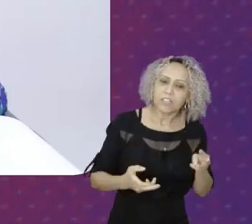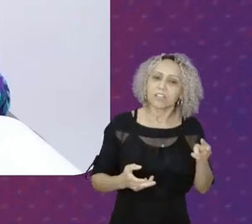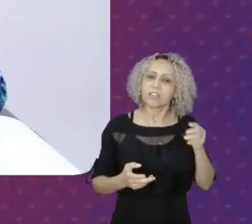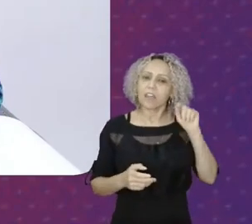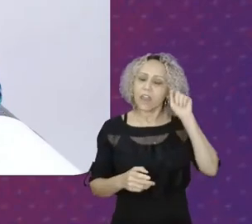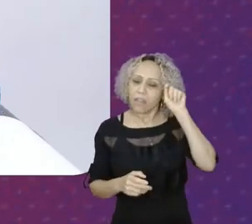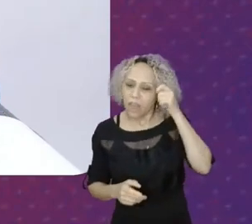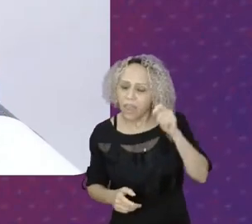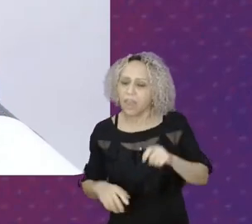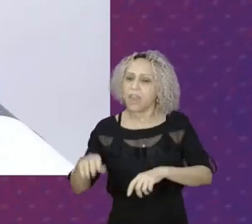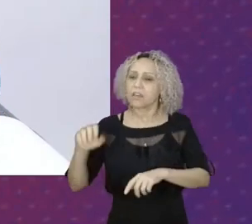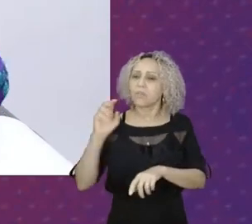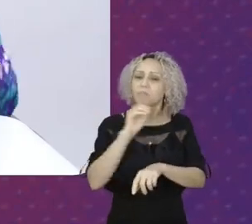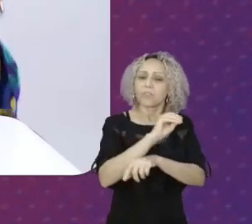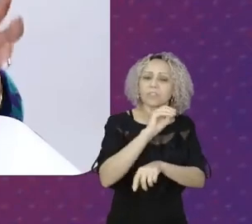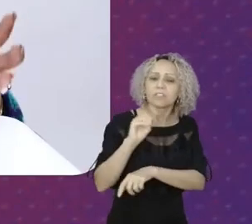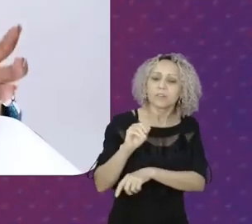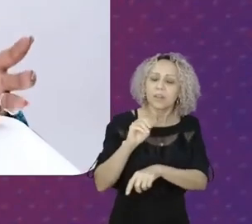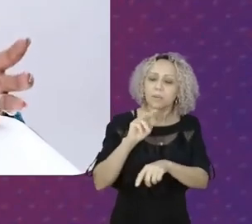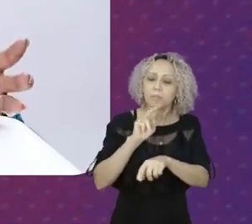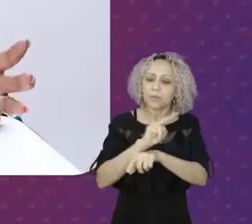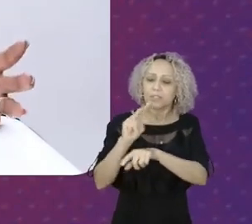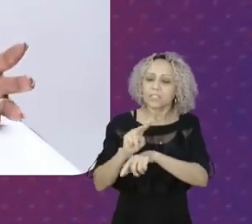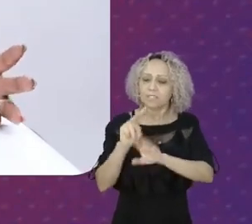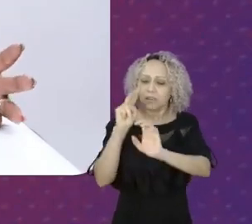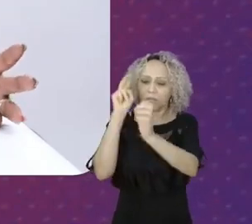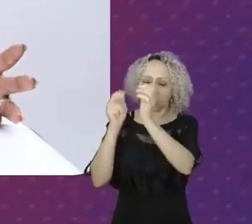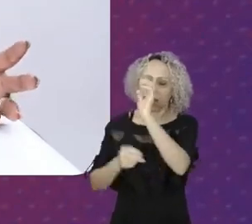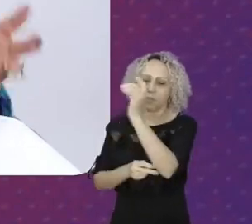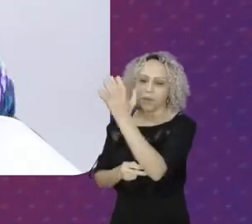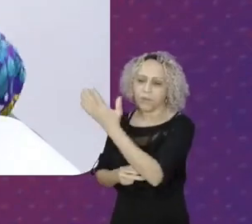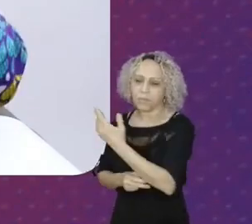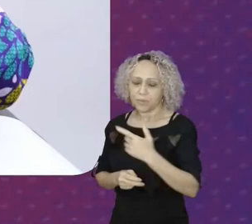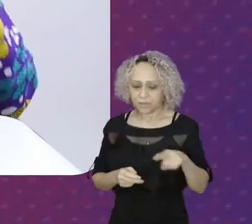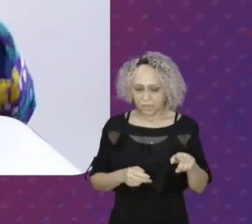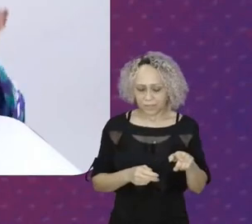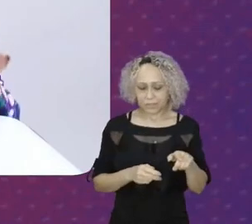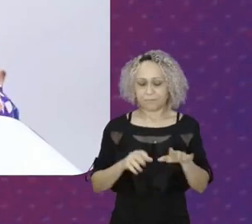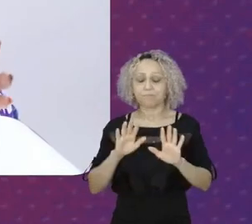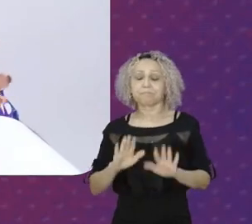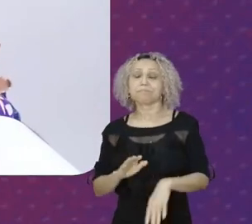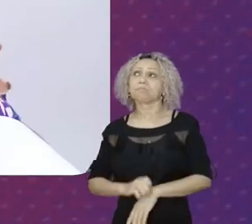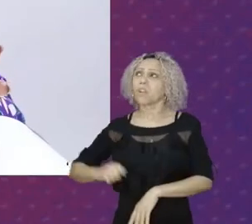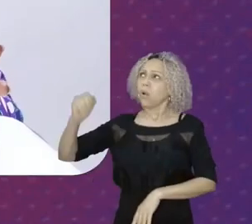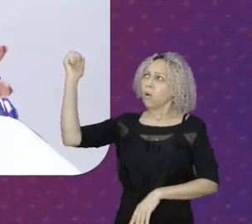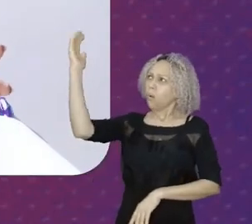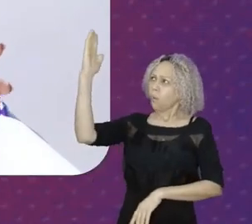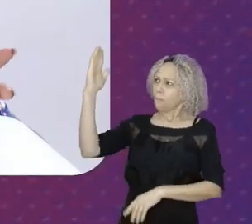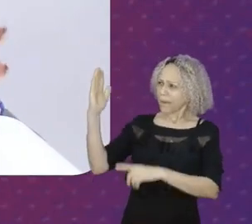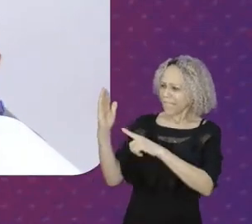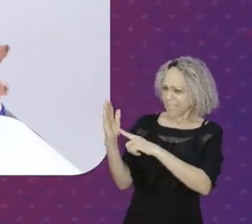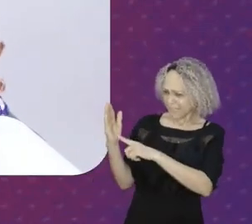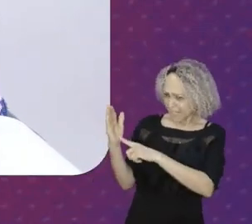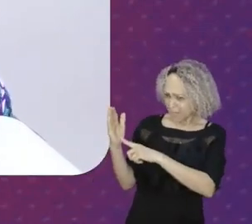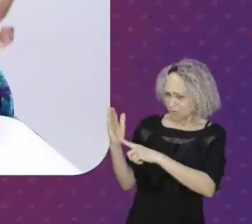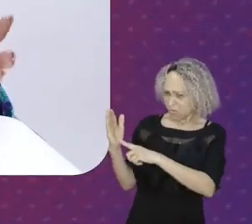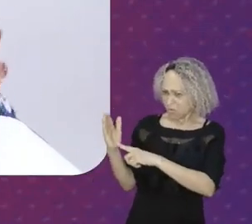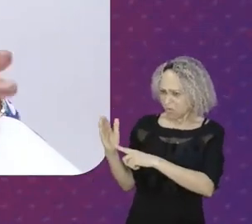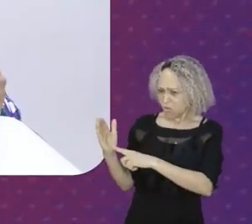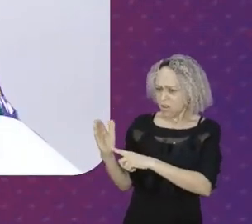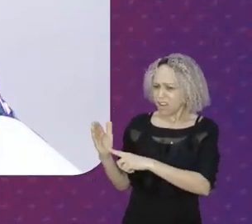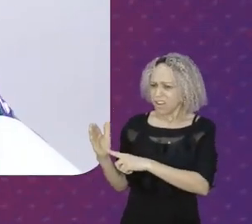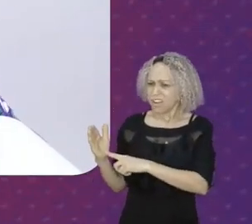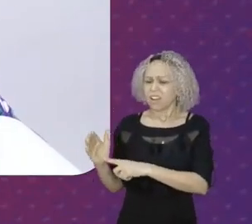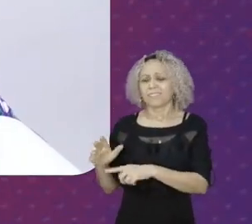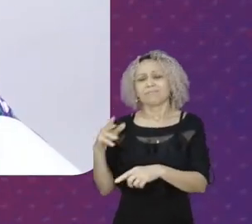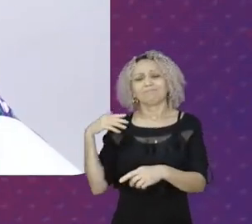Brasil, como eu já disse, ele tem uma história de escravidão. O Estado brasileiro ele não foi pensado para atender